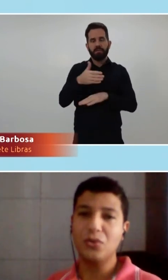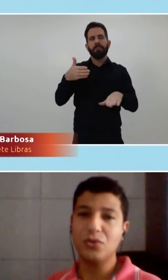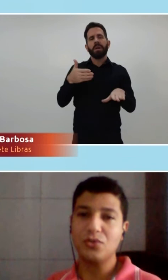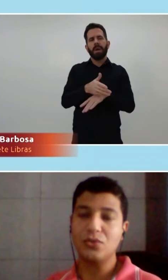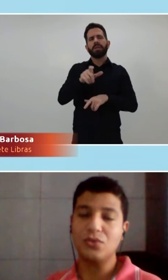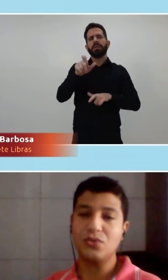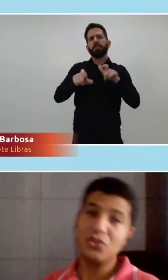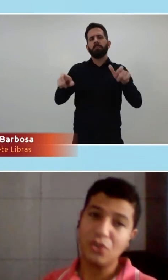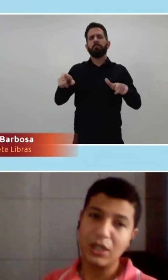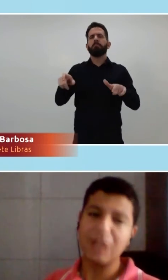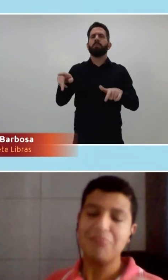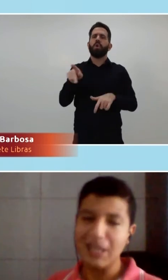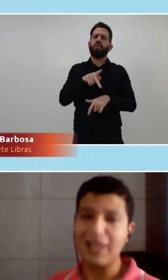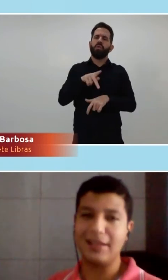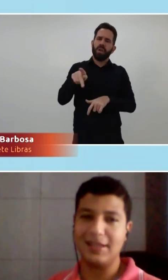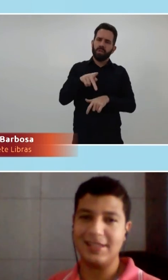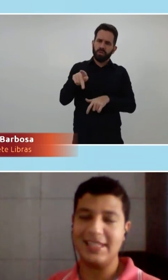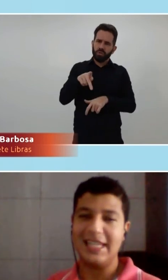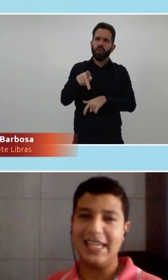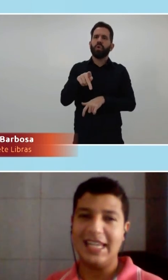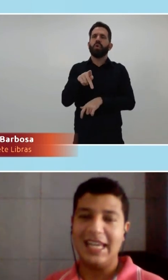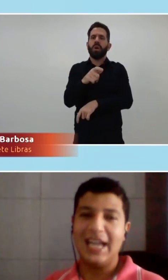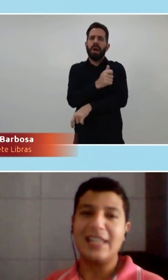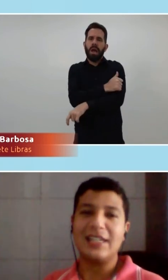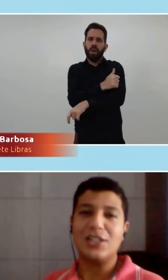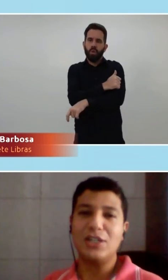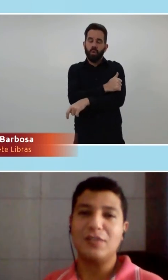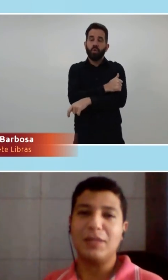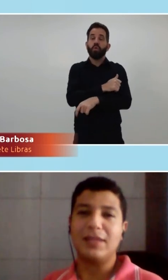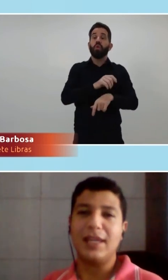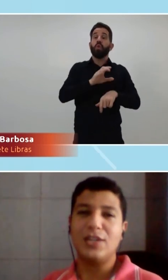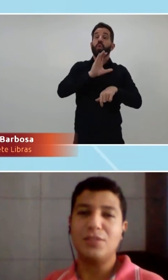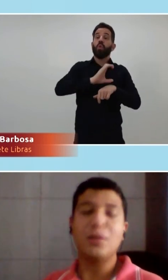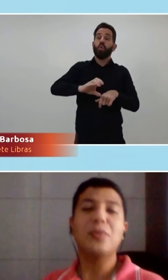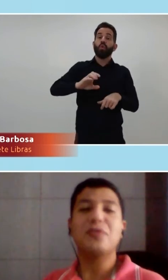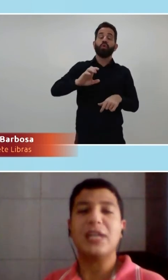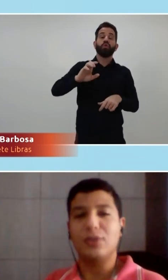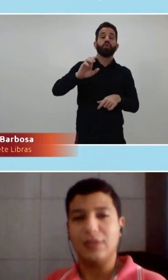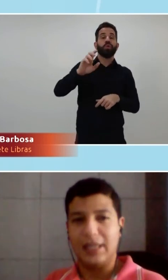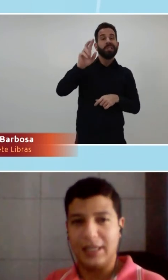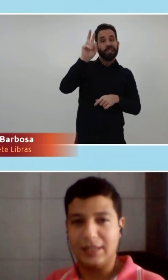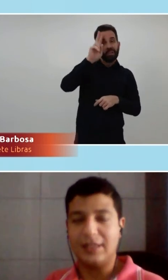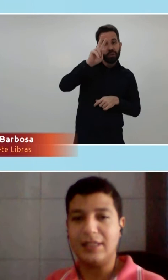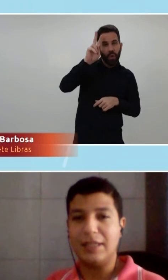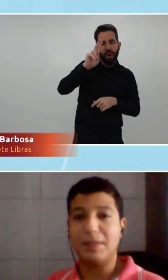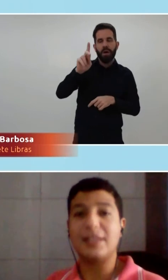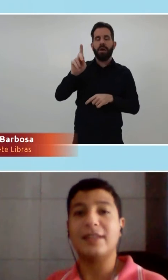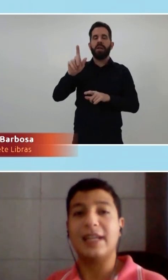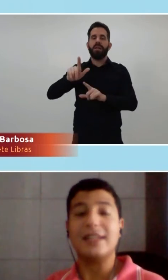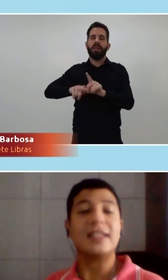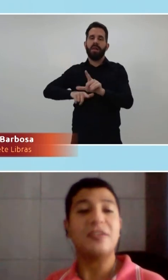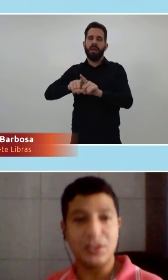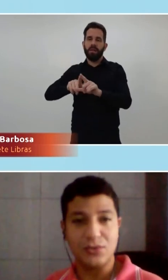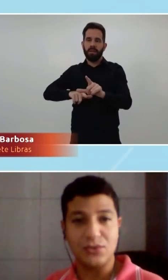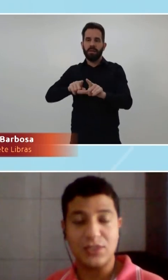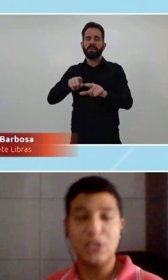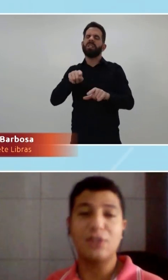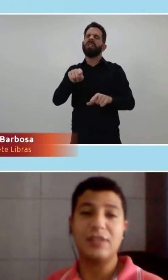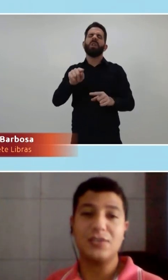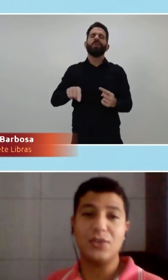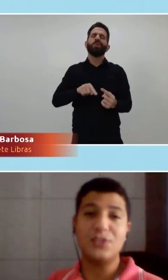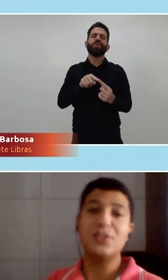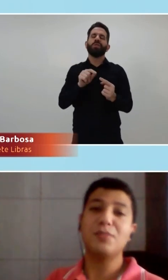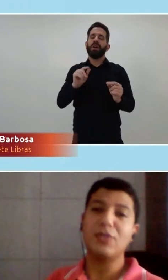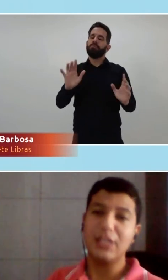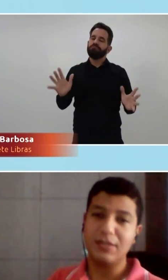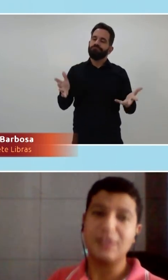de cursos de História e Letras. A iniciativa pretende promover a biblioteca e apresentar serviços e